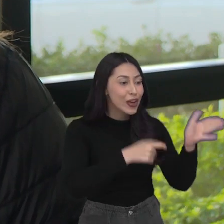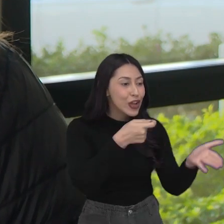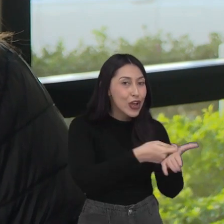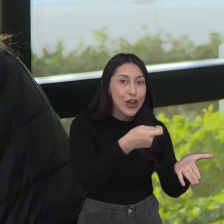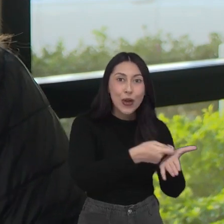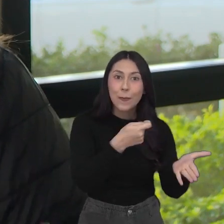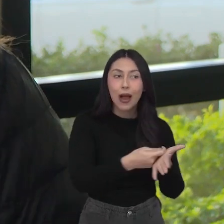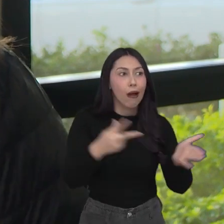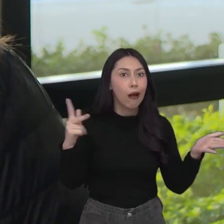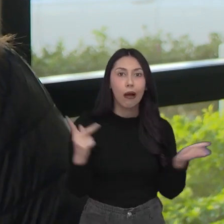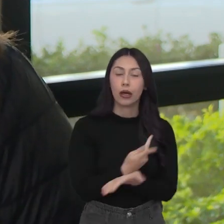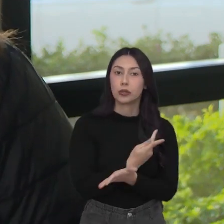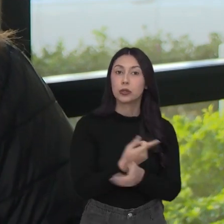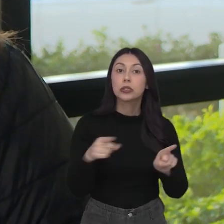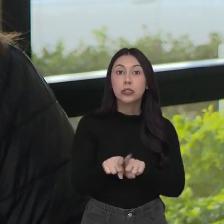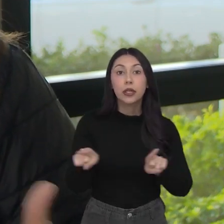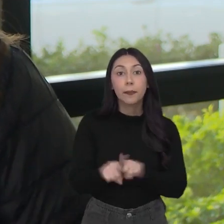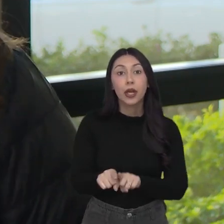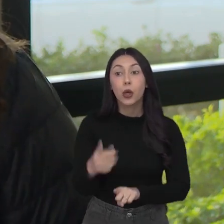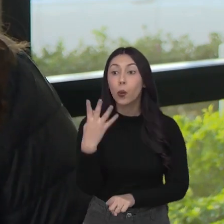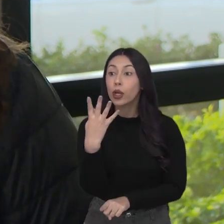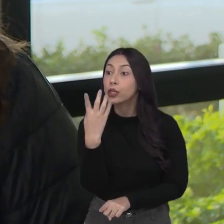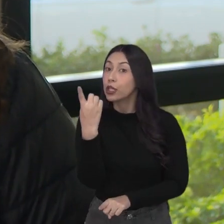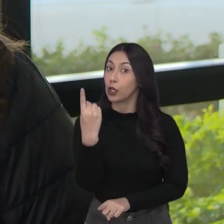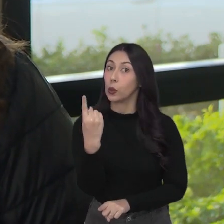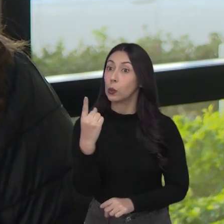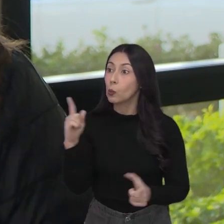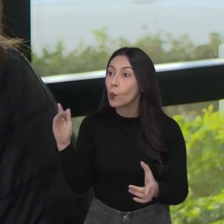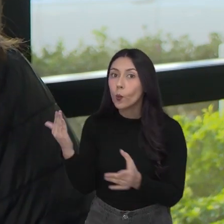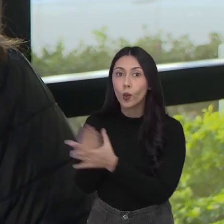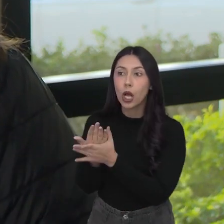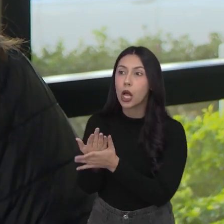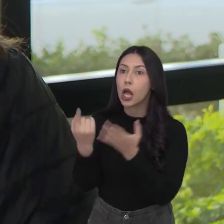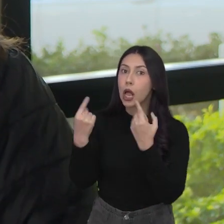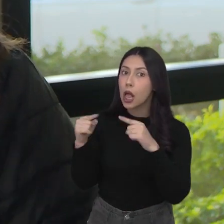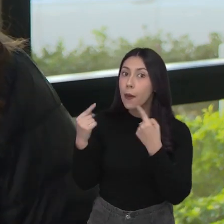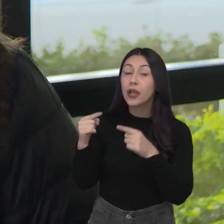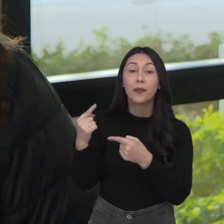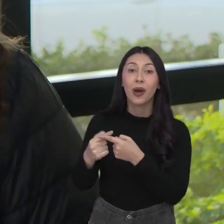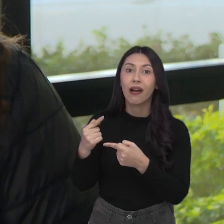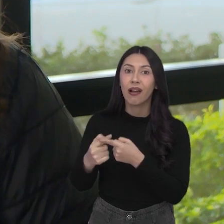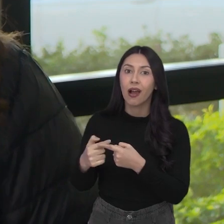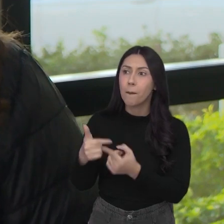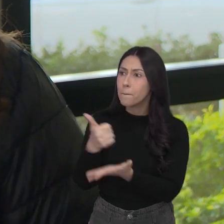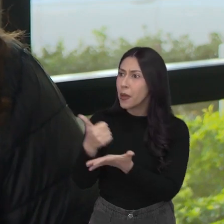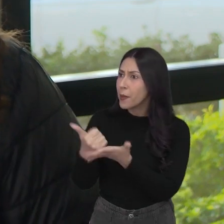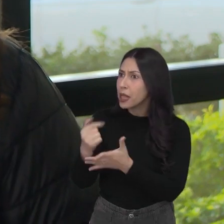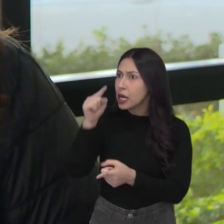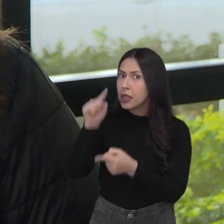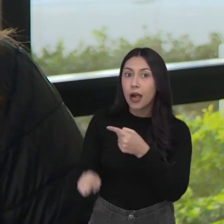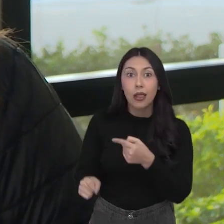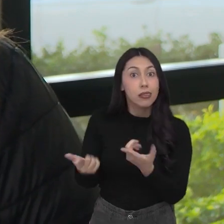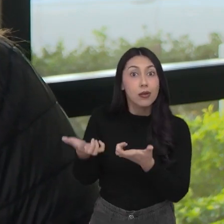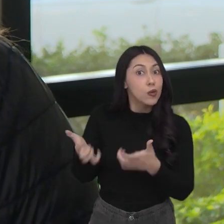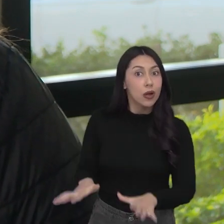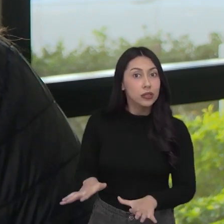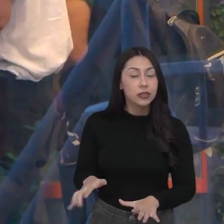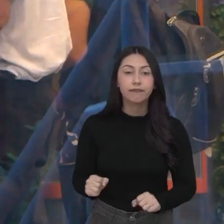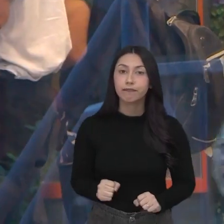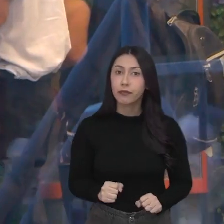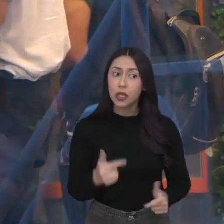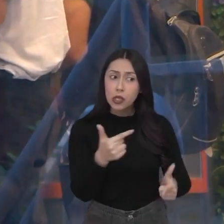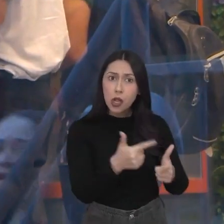a cobranças irregulares, além de 41 registros relacionados à recusa do cancelamento de pacotes